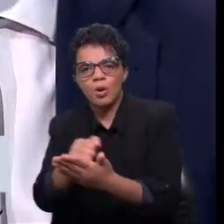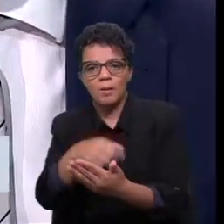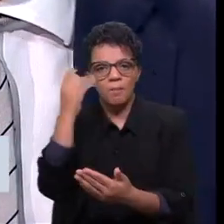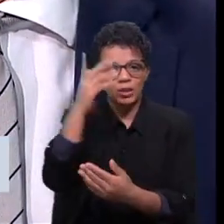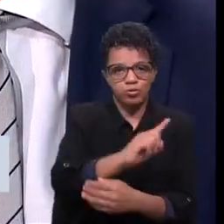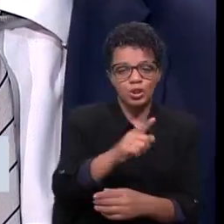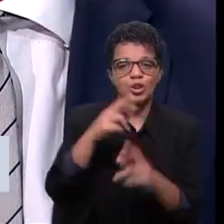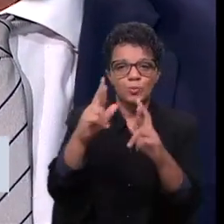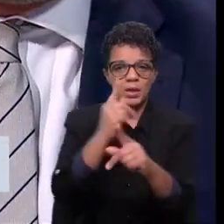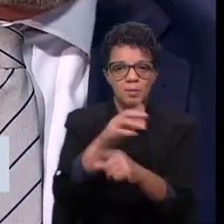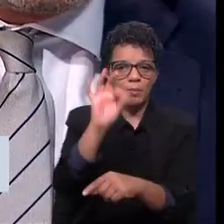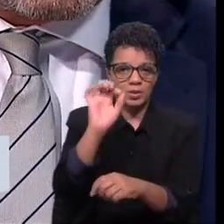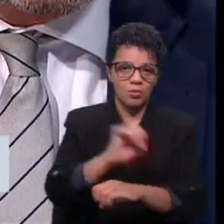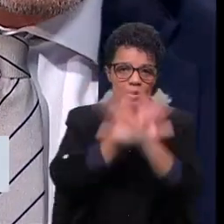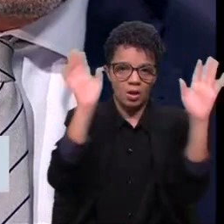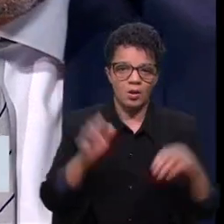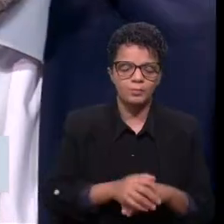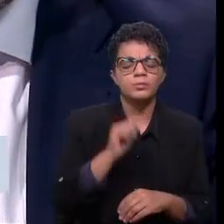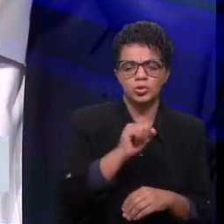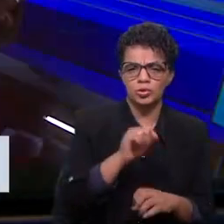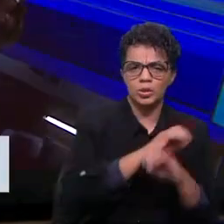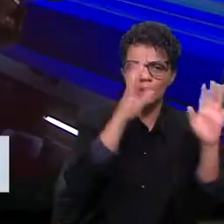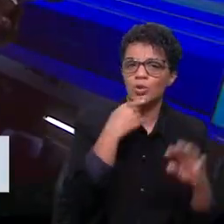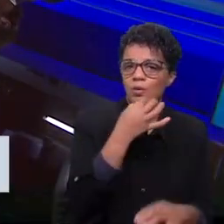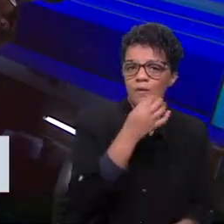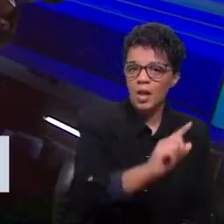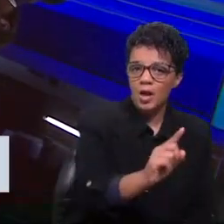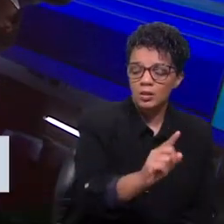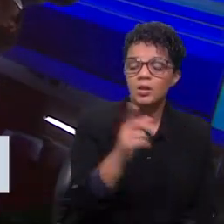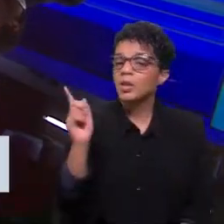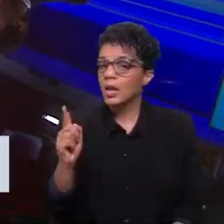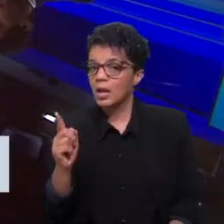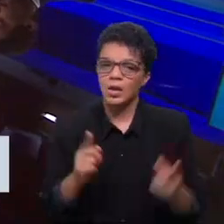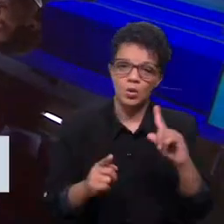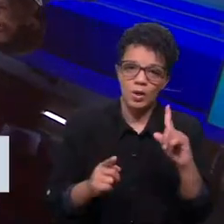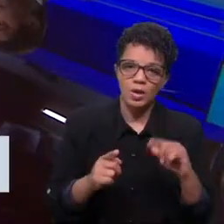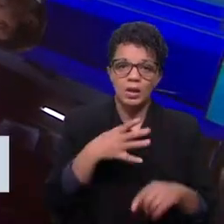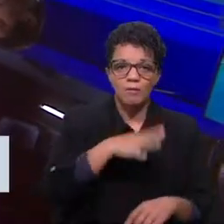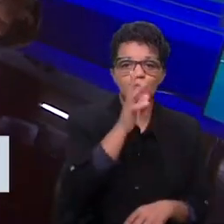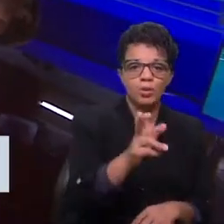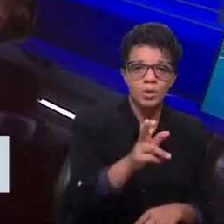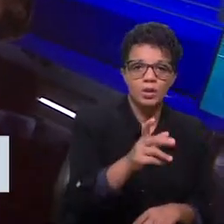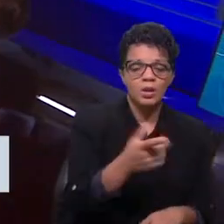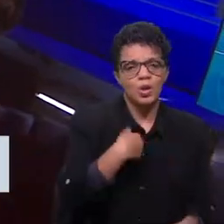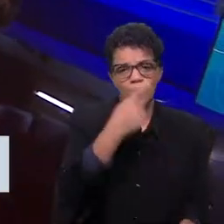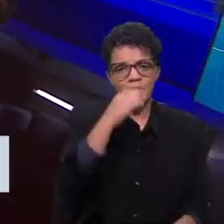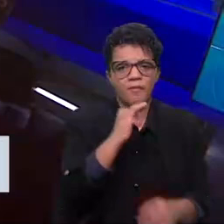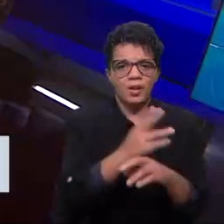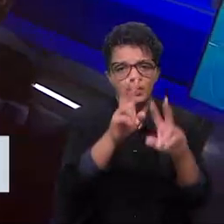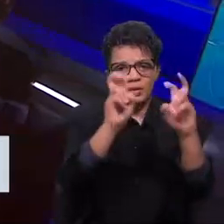Espero que o luí tenha a mesma opção certeza certeza não é isso que está em causa quer responder a Isto assunto eu preferia falar de